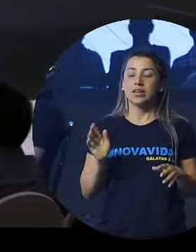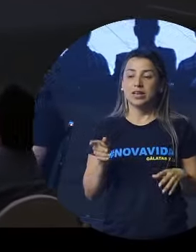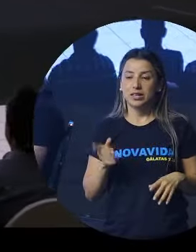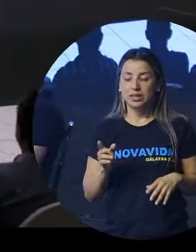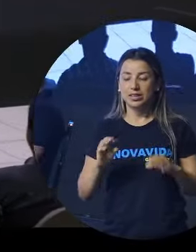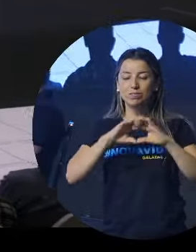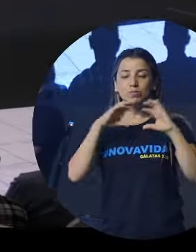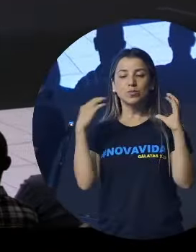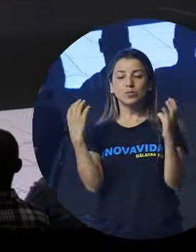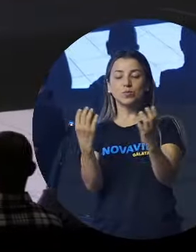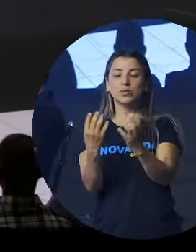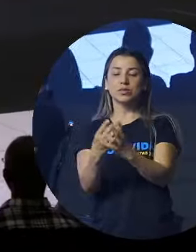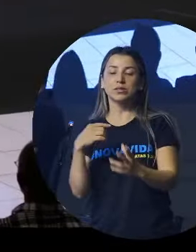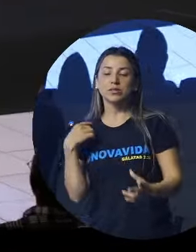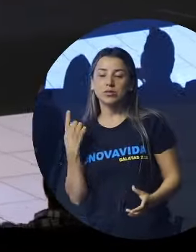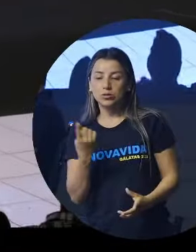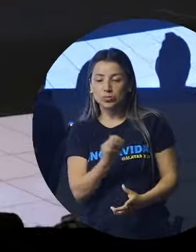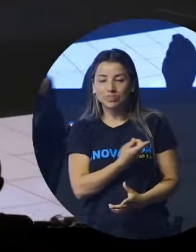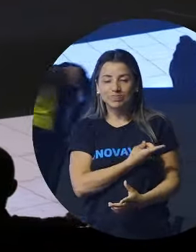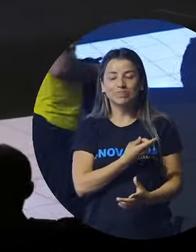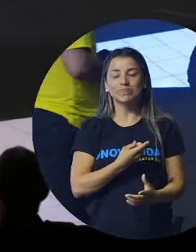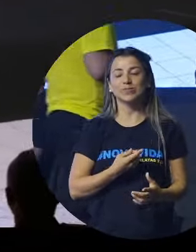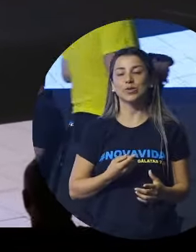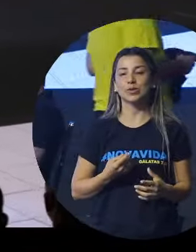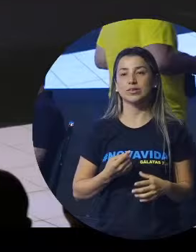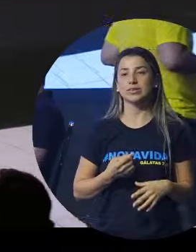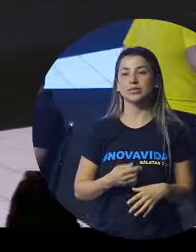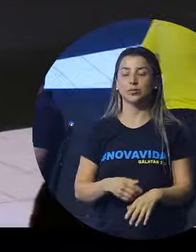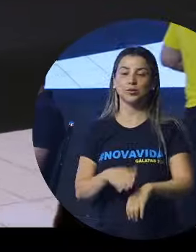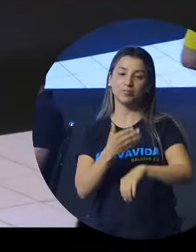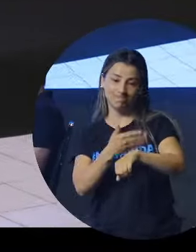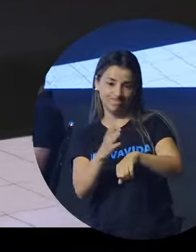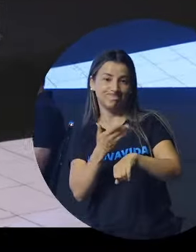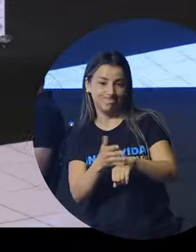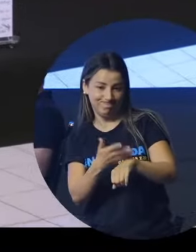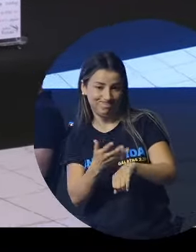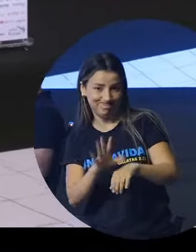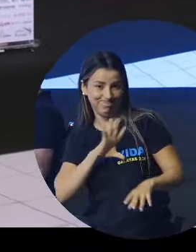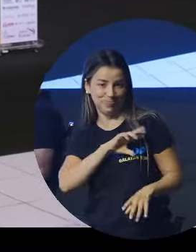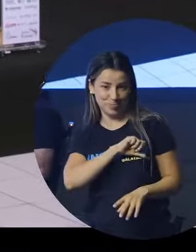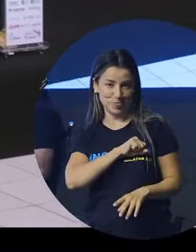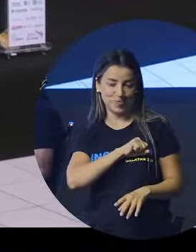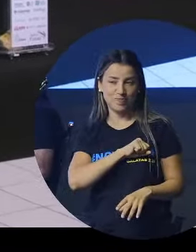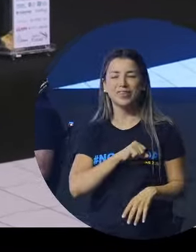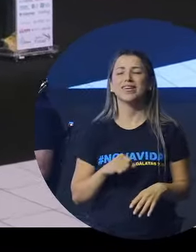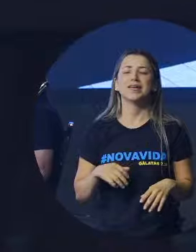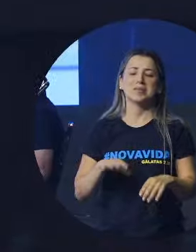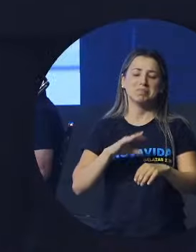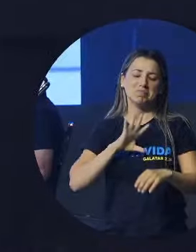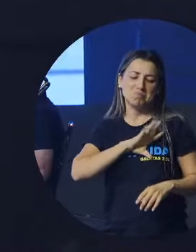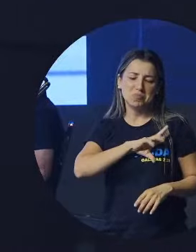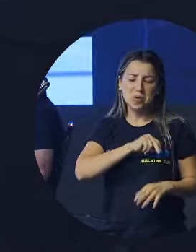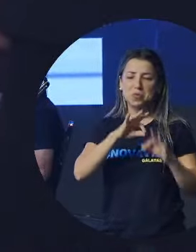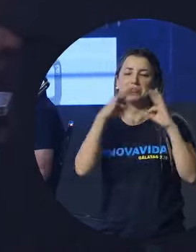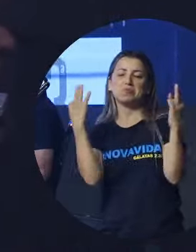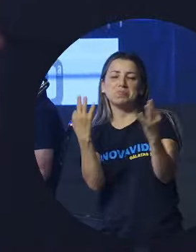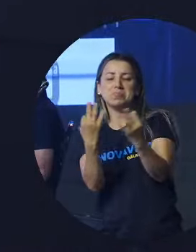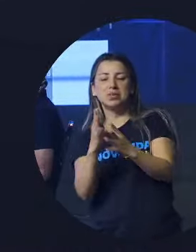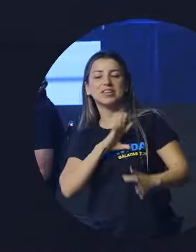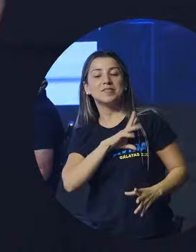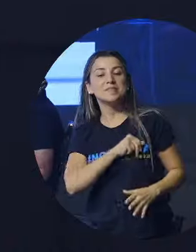e que nós estamos exercitando. Hoje falamos o amor em família, mas é o amor em